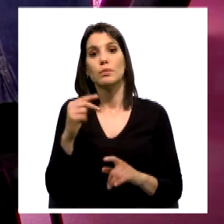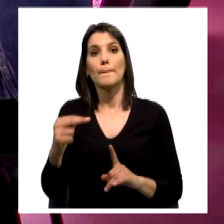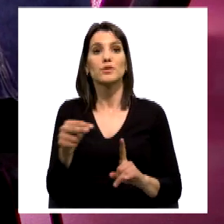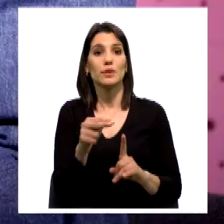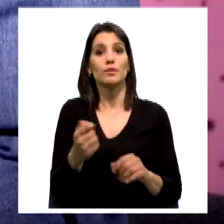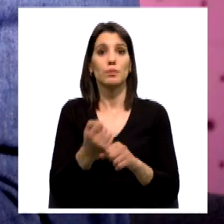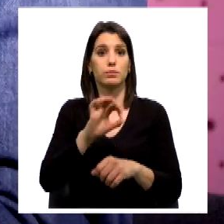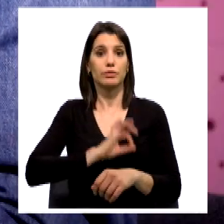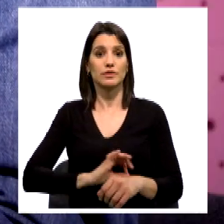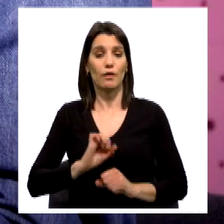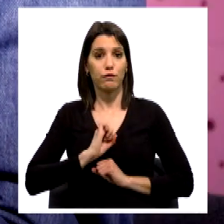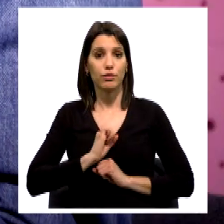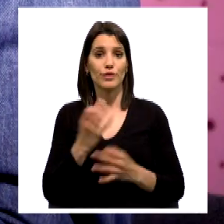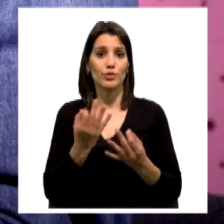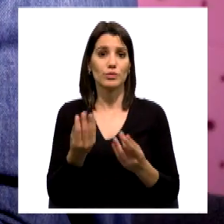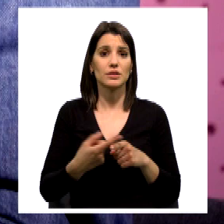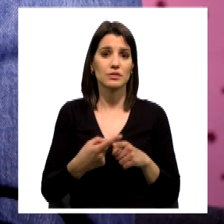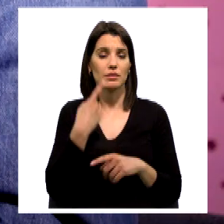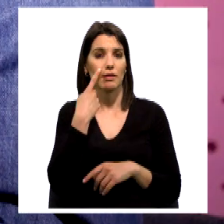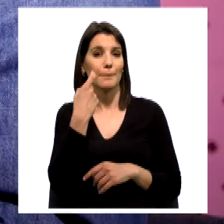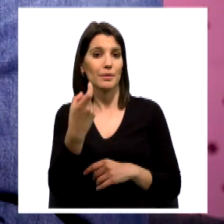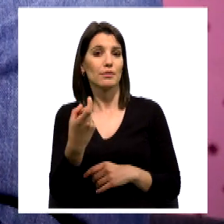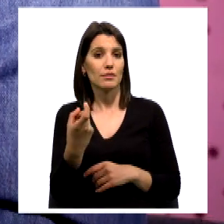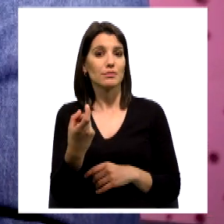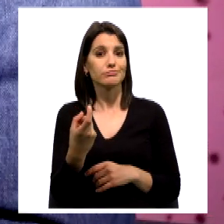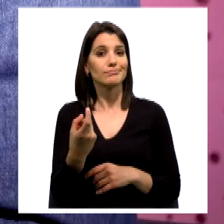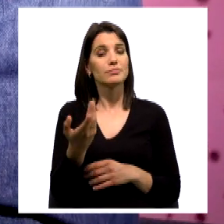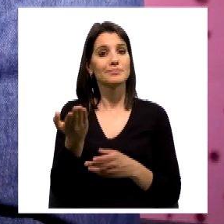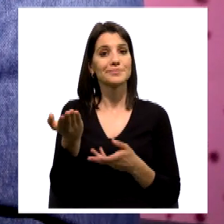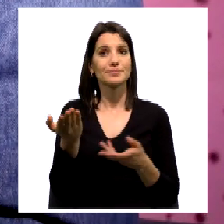determinado tipo de ponto de vista na minha profissão, foi muito interessante reparar